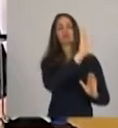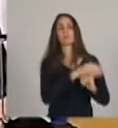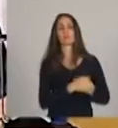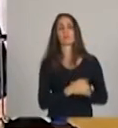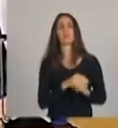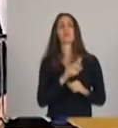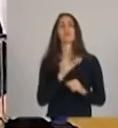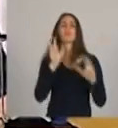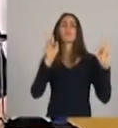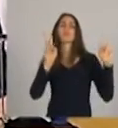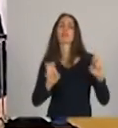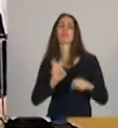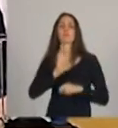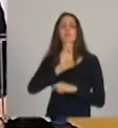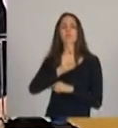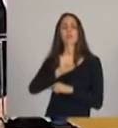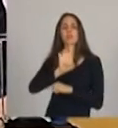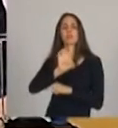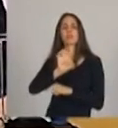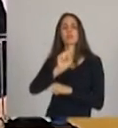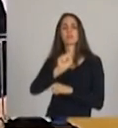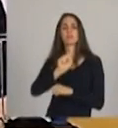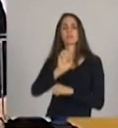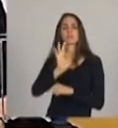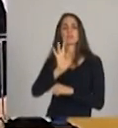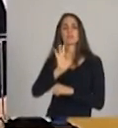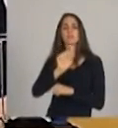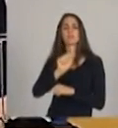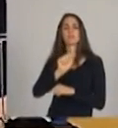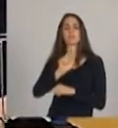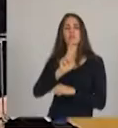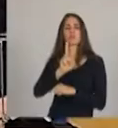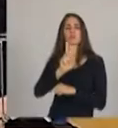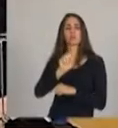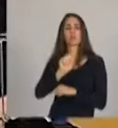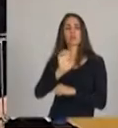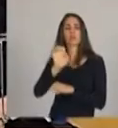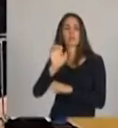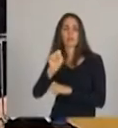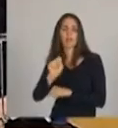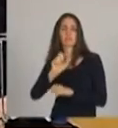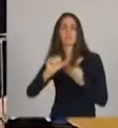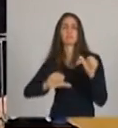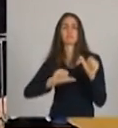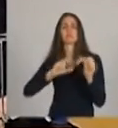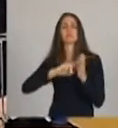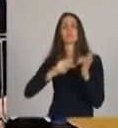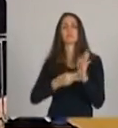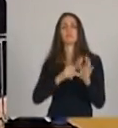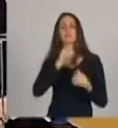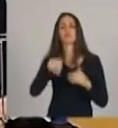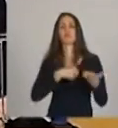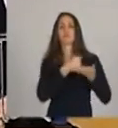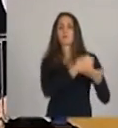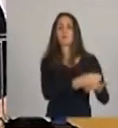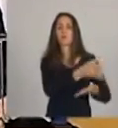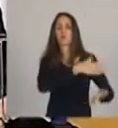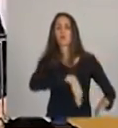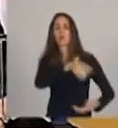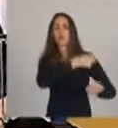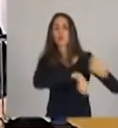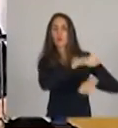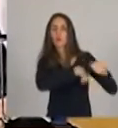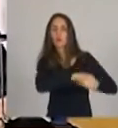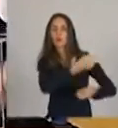ES. Esta proposição me indica que estamos lidando, com certeza, com uma das melhores iniciativas